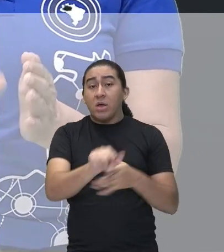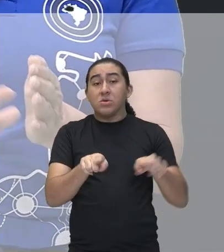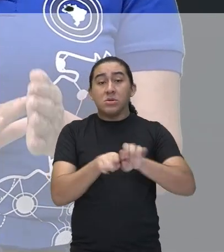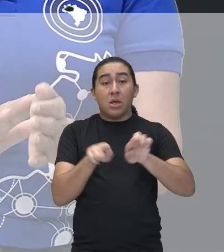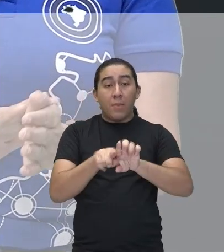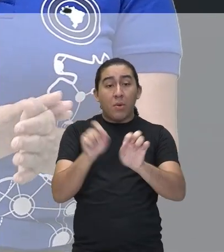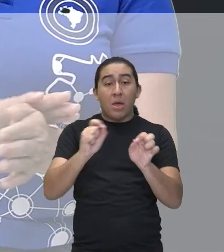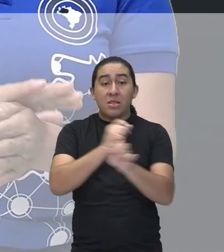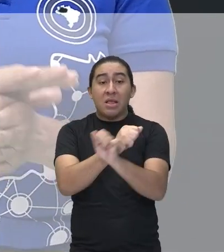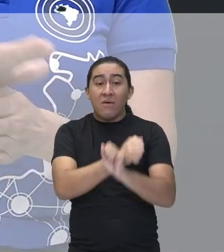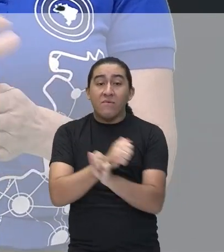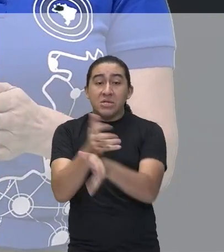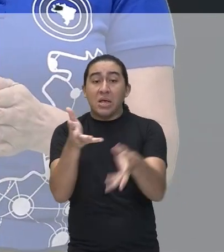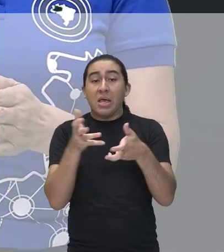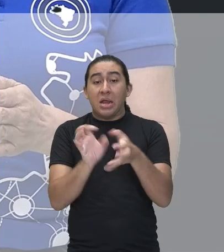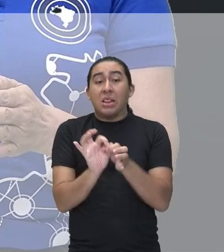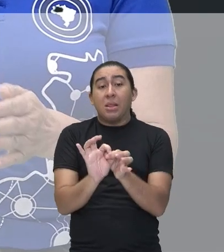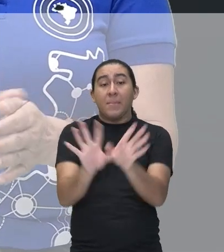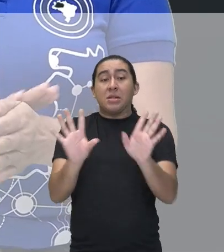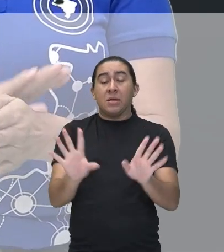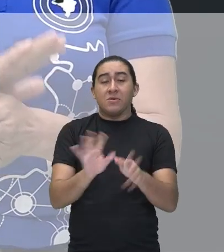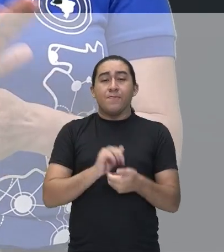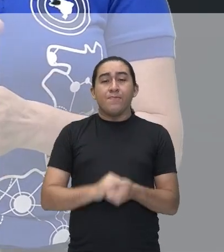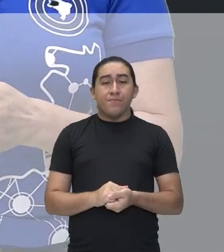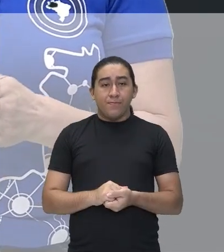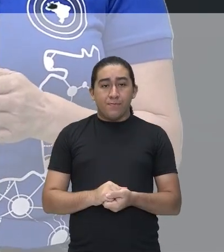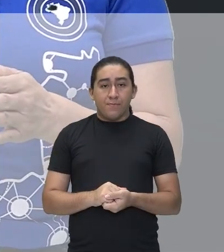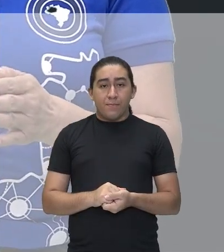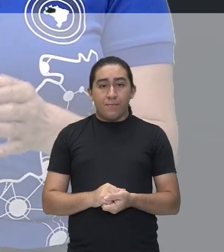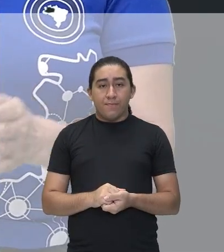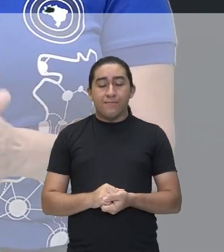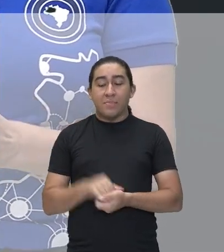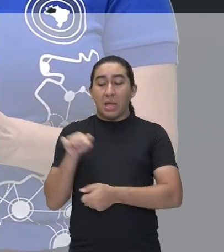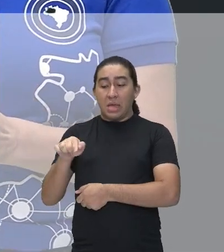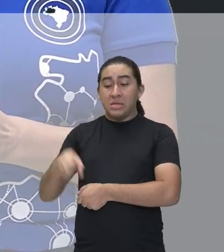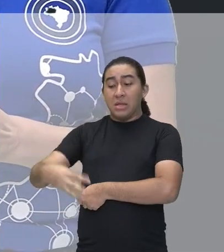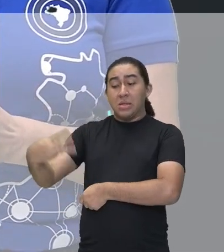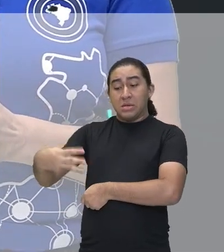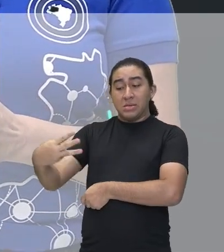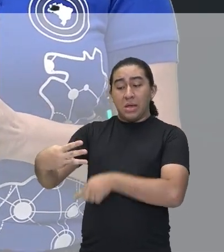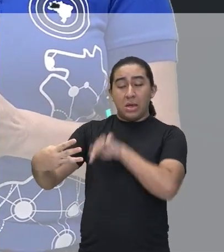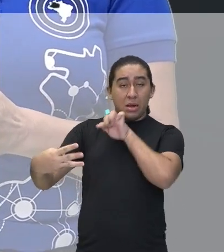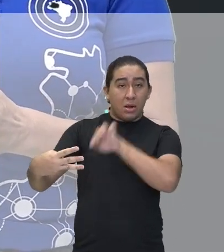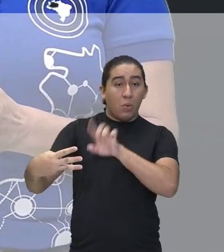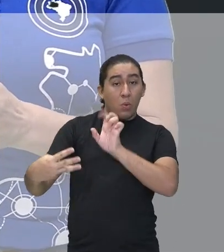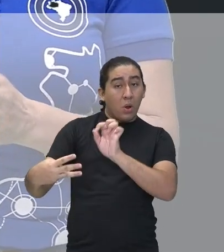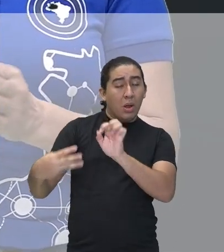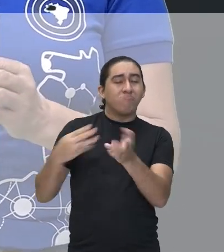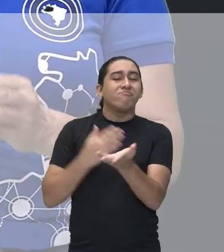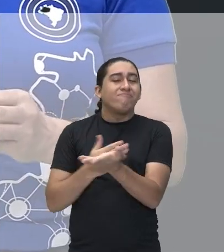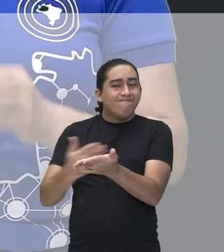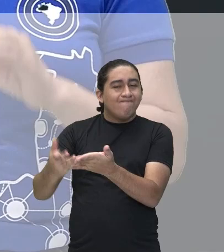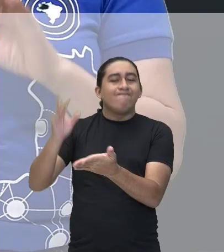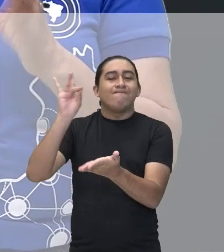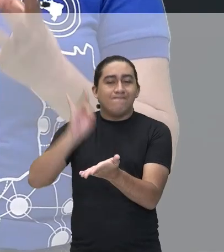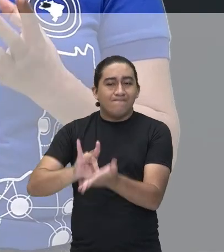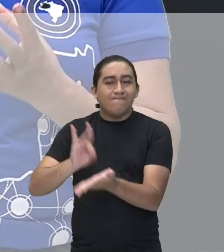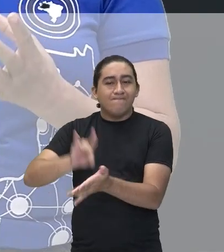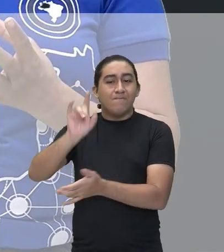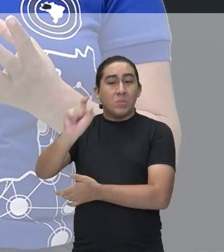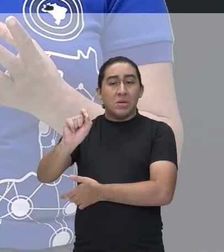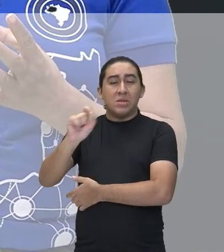geração, já é no final do romantismo, aí sim eles já